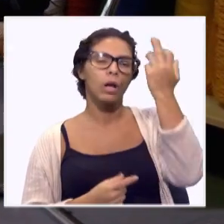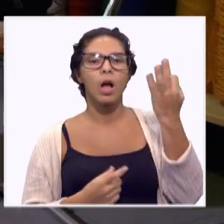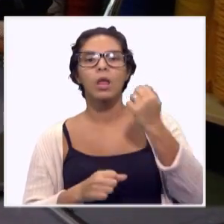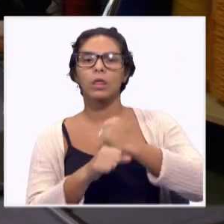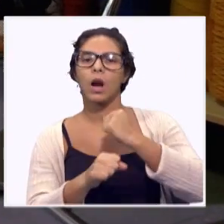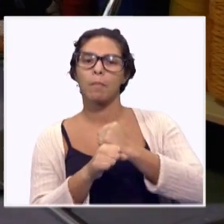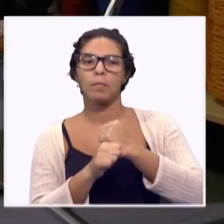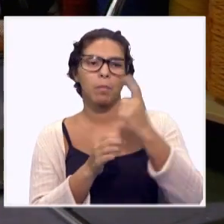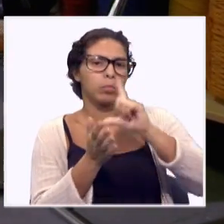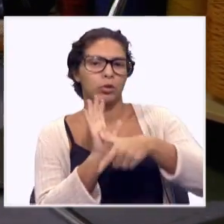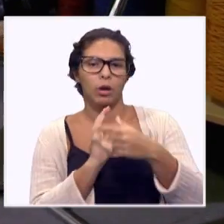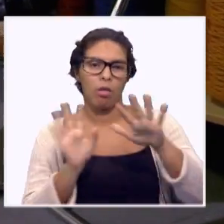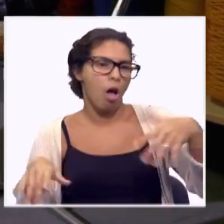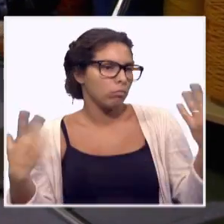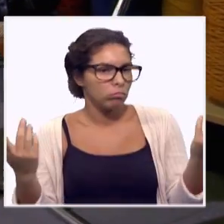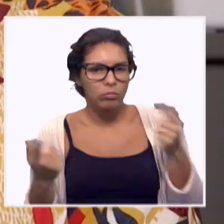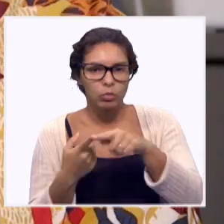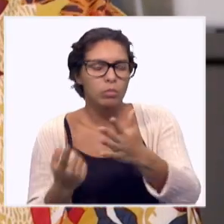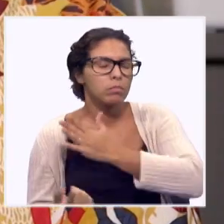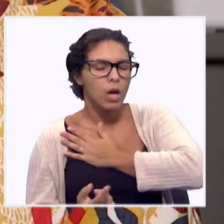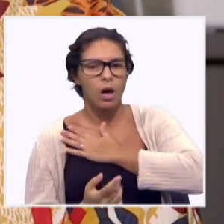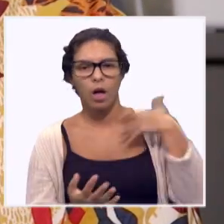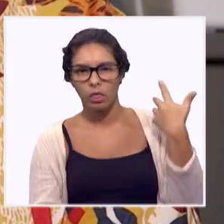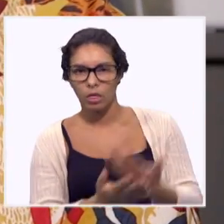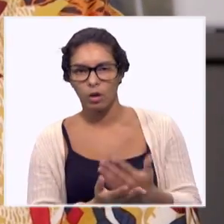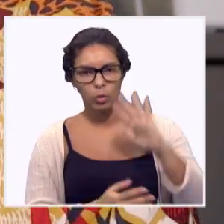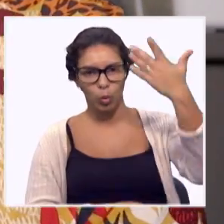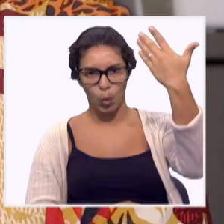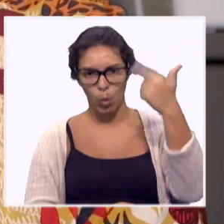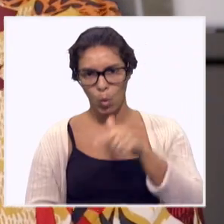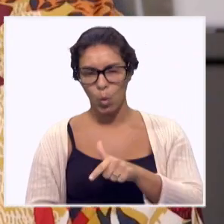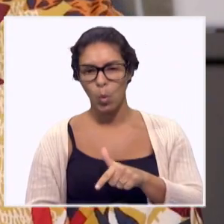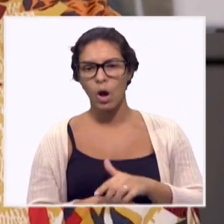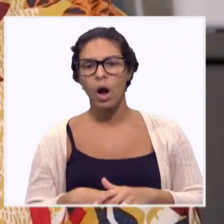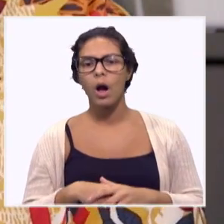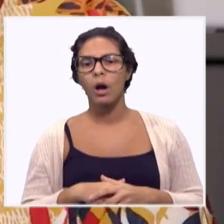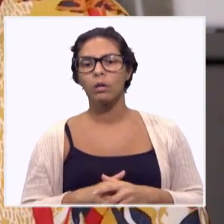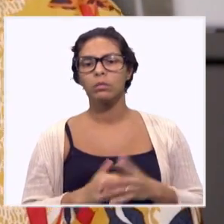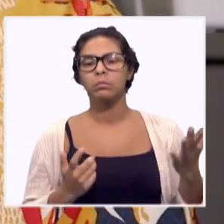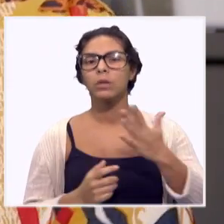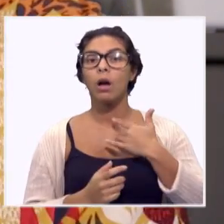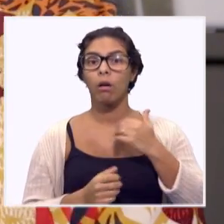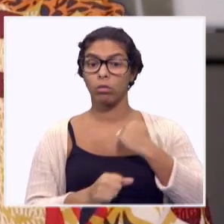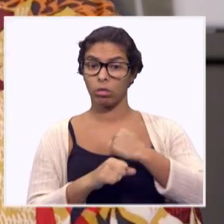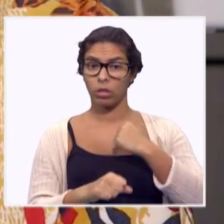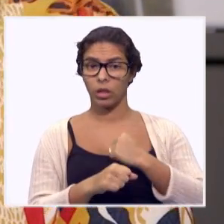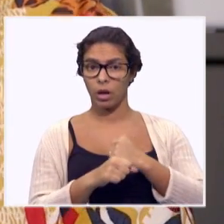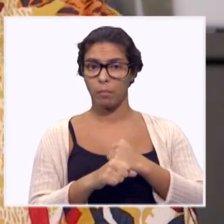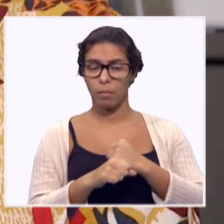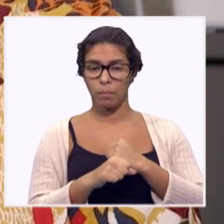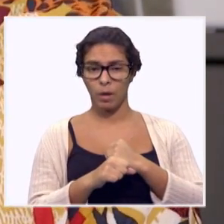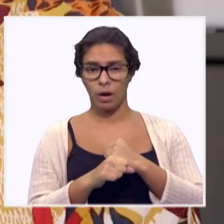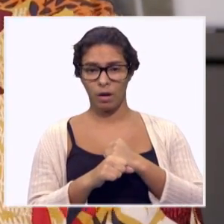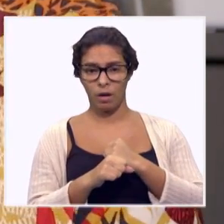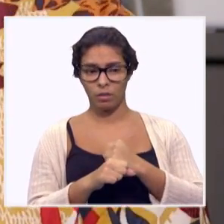tenha dado mais gozo fazer até agora? Não, eu acho que o trabalho seguinte dá sempre mais gozo fazer